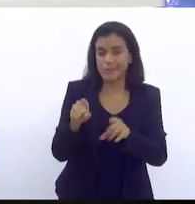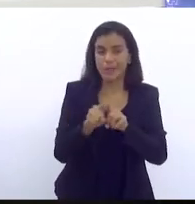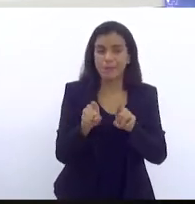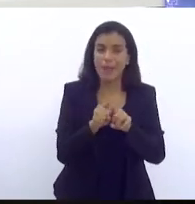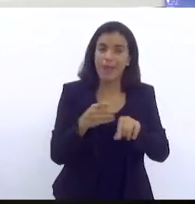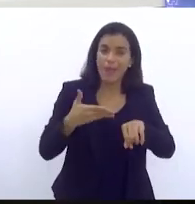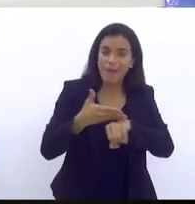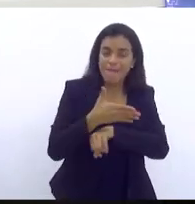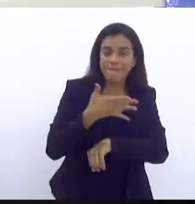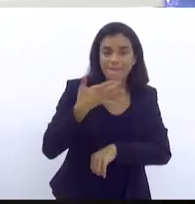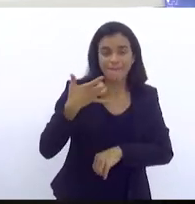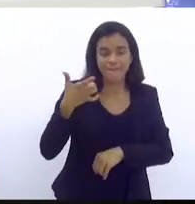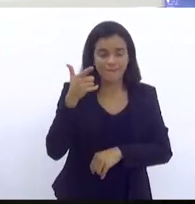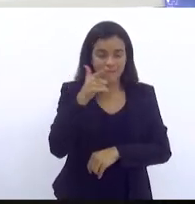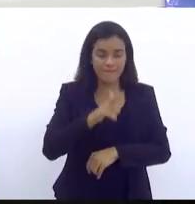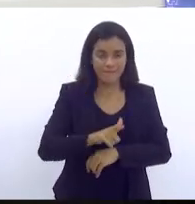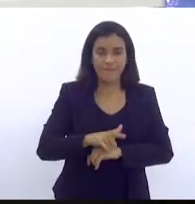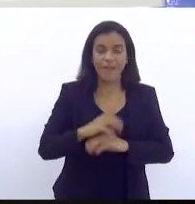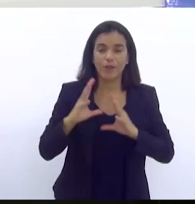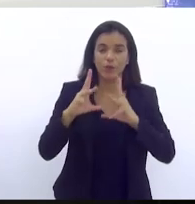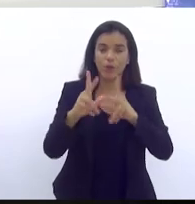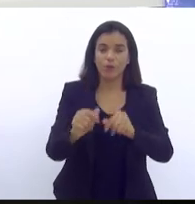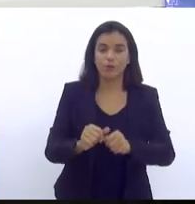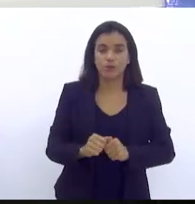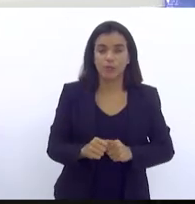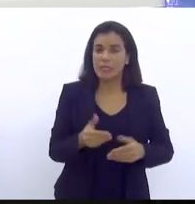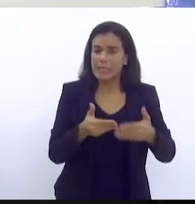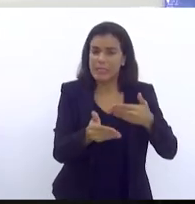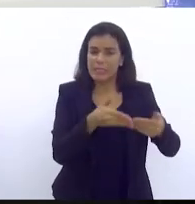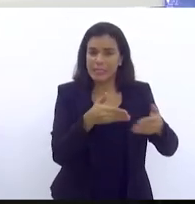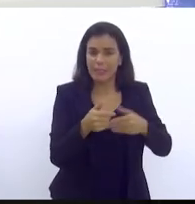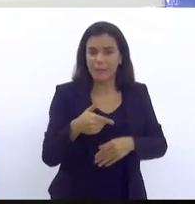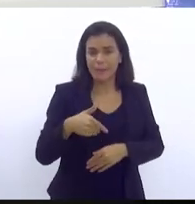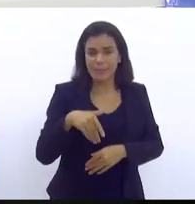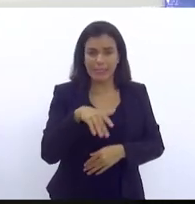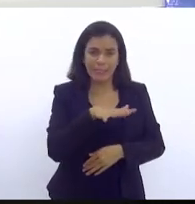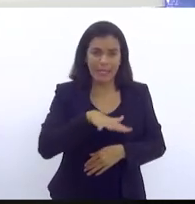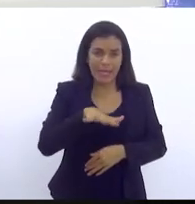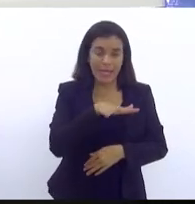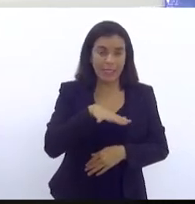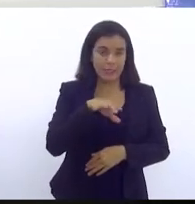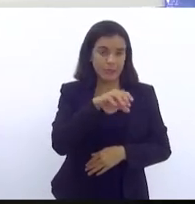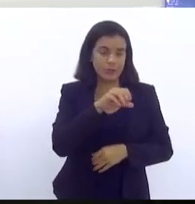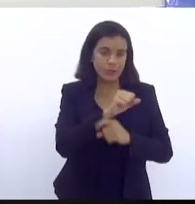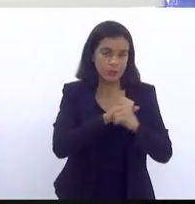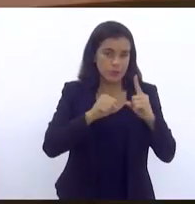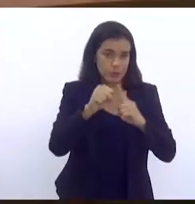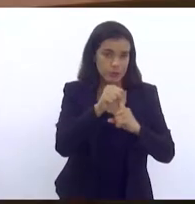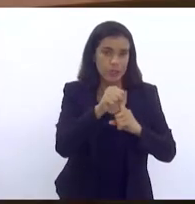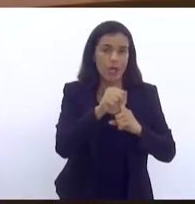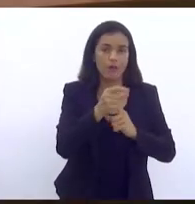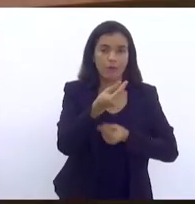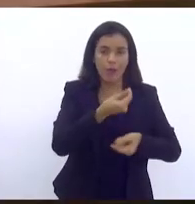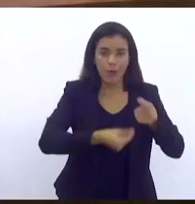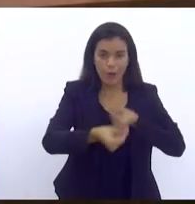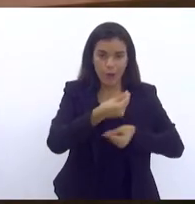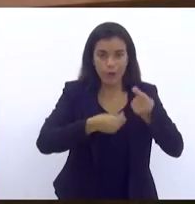todos independentemente de sua condição social Econômica ou